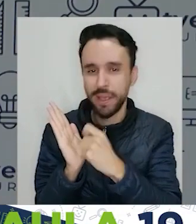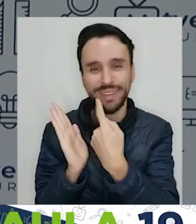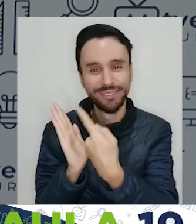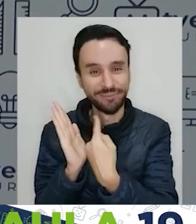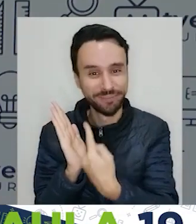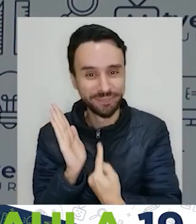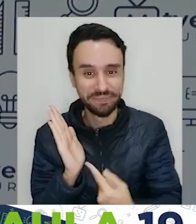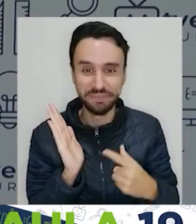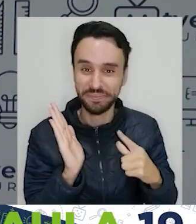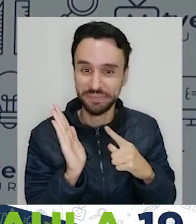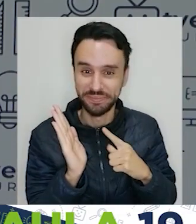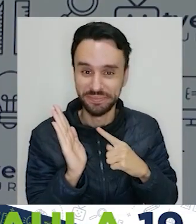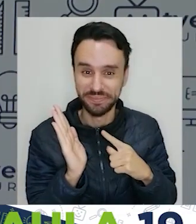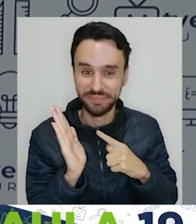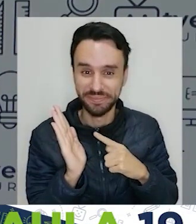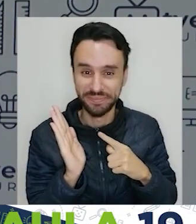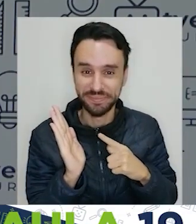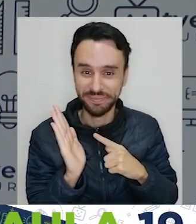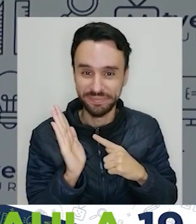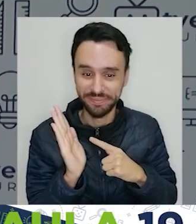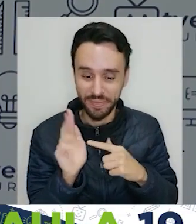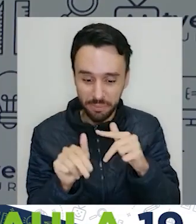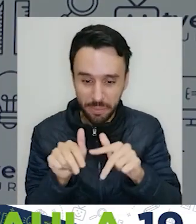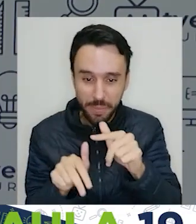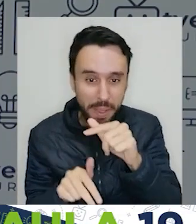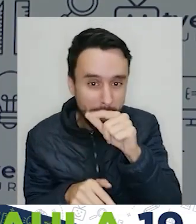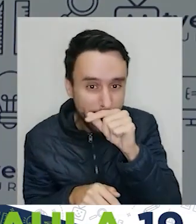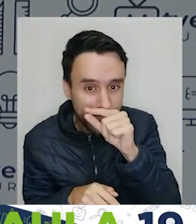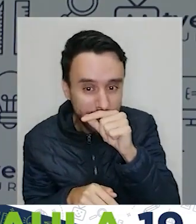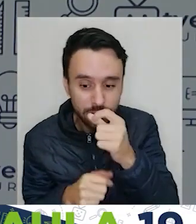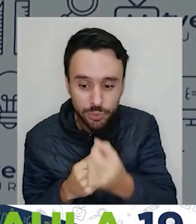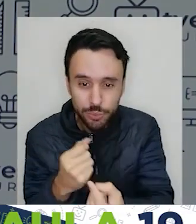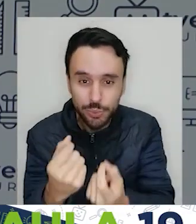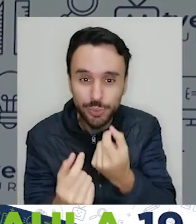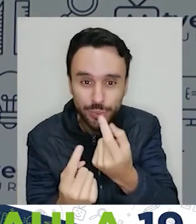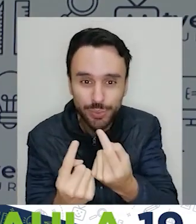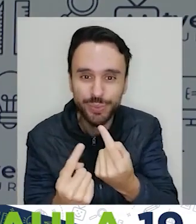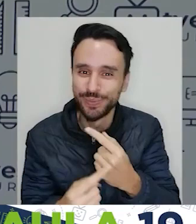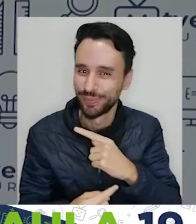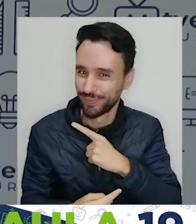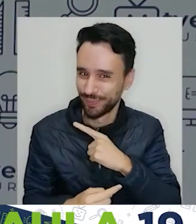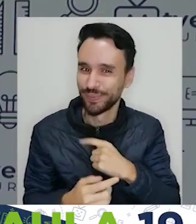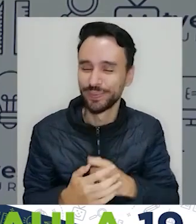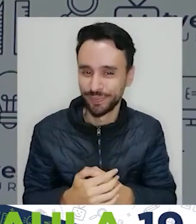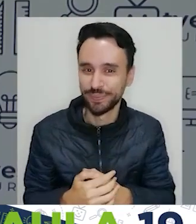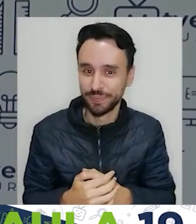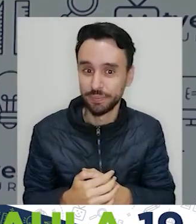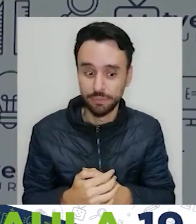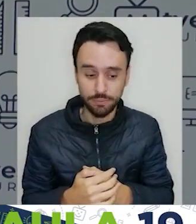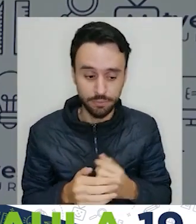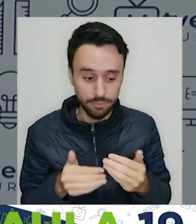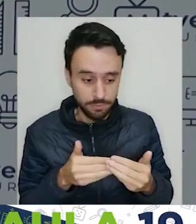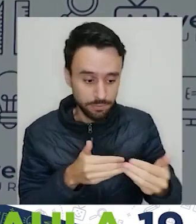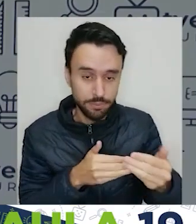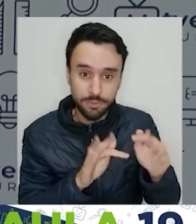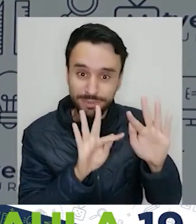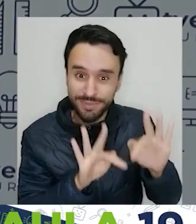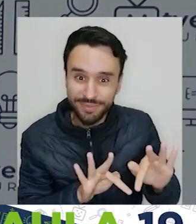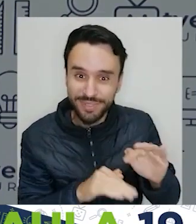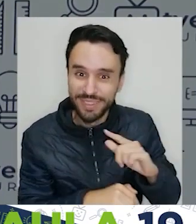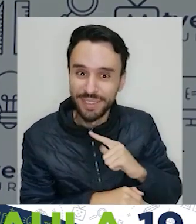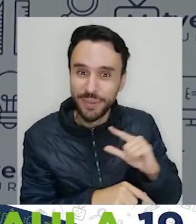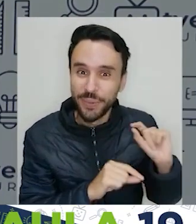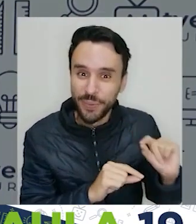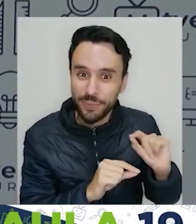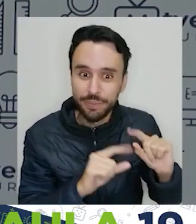vocês as pegadas do passarinho, que era de um em um. Para finalizar, então,